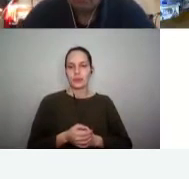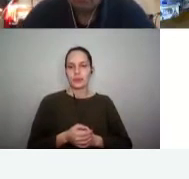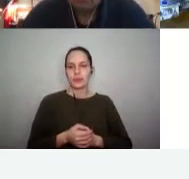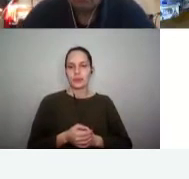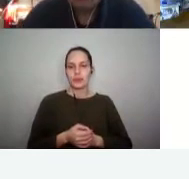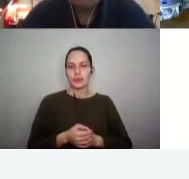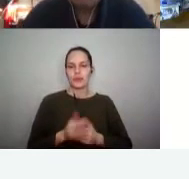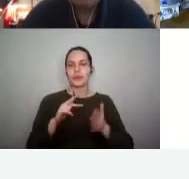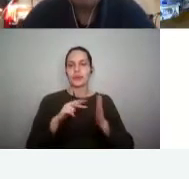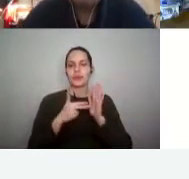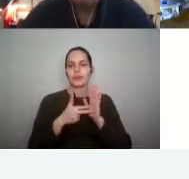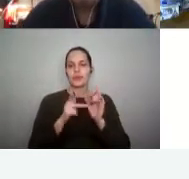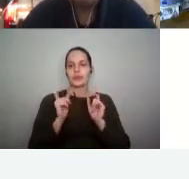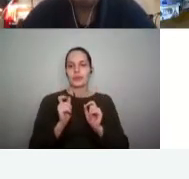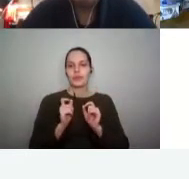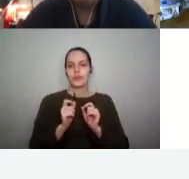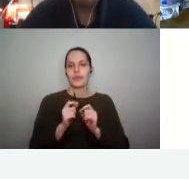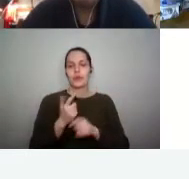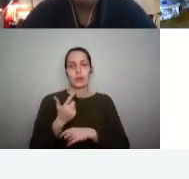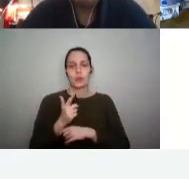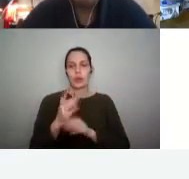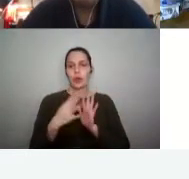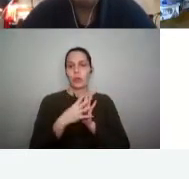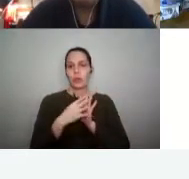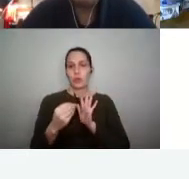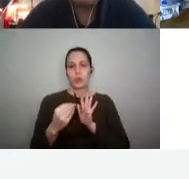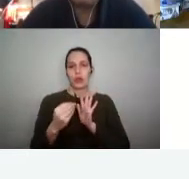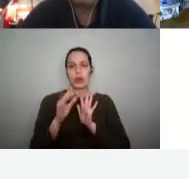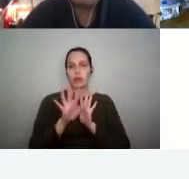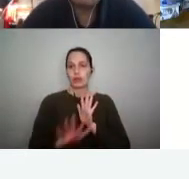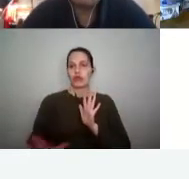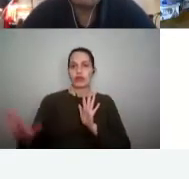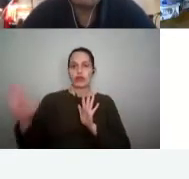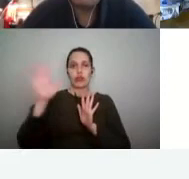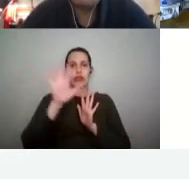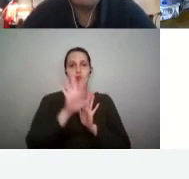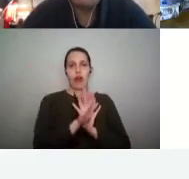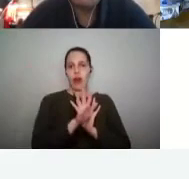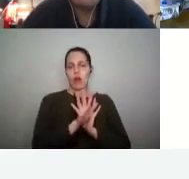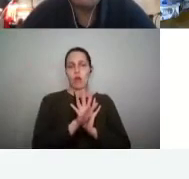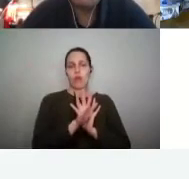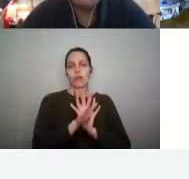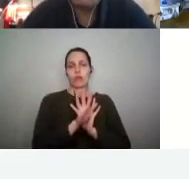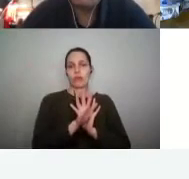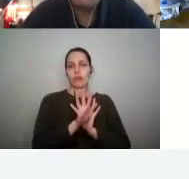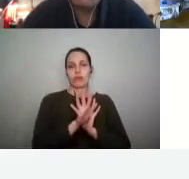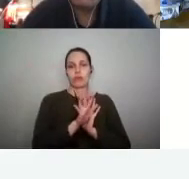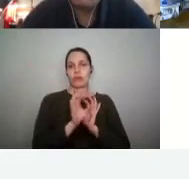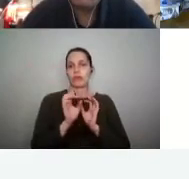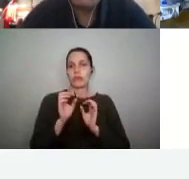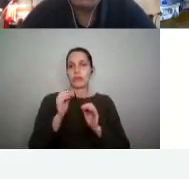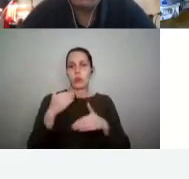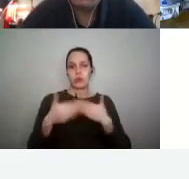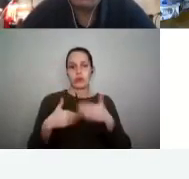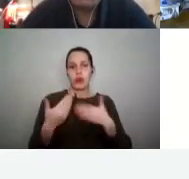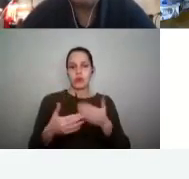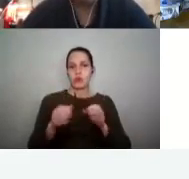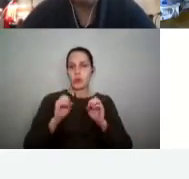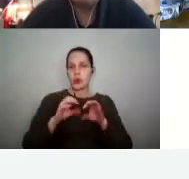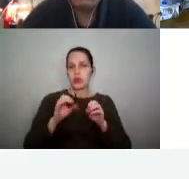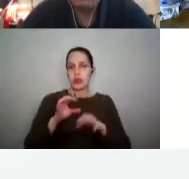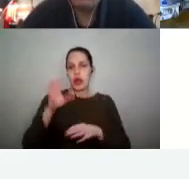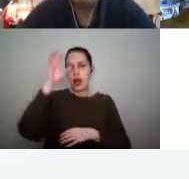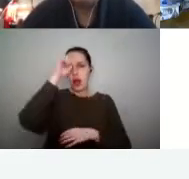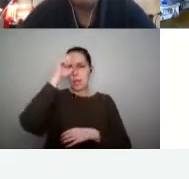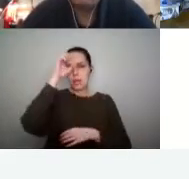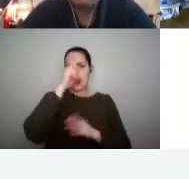Isso significa que não há modelos universais para protagonizar o processo de ensinar e aprender, né? É um